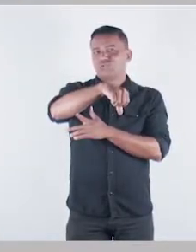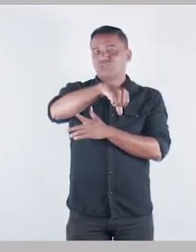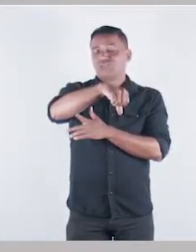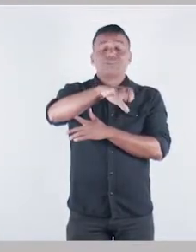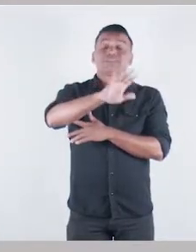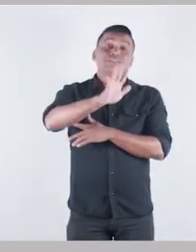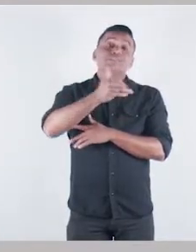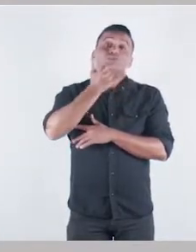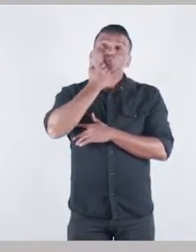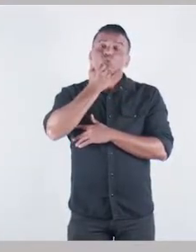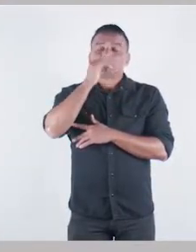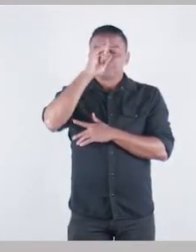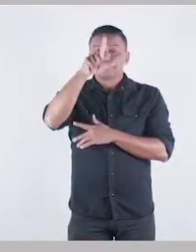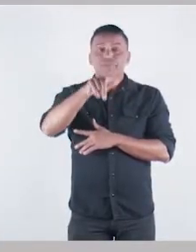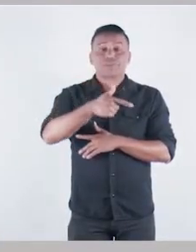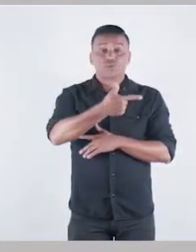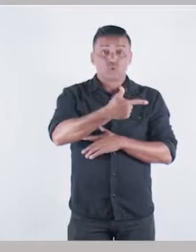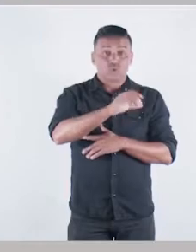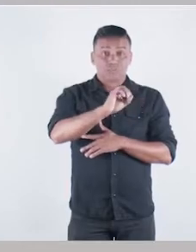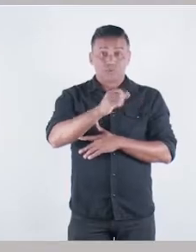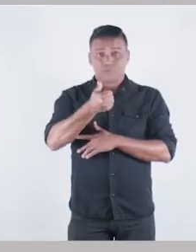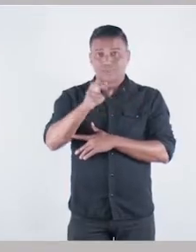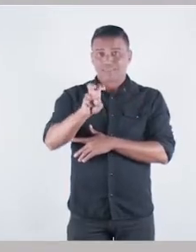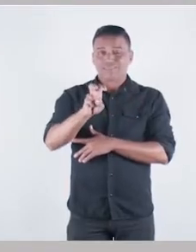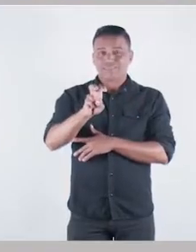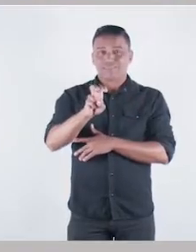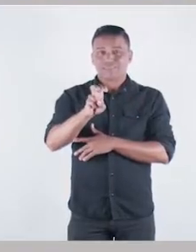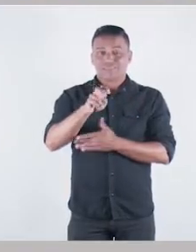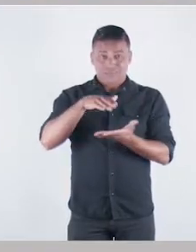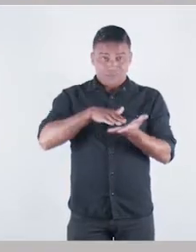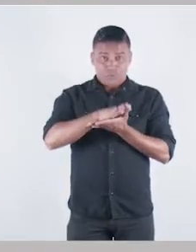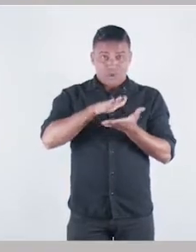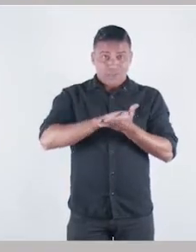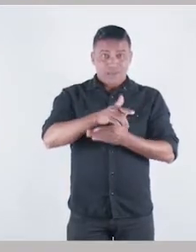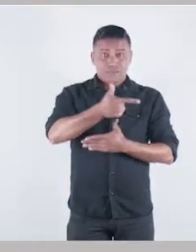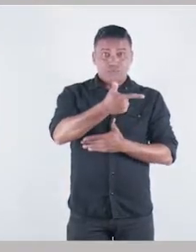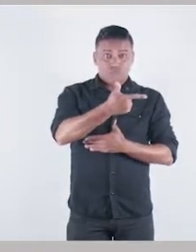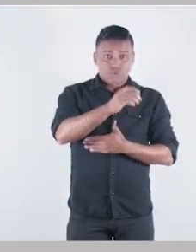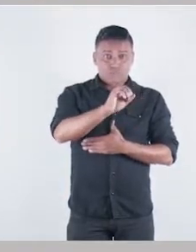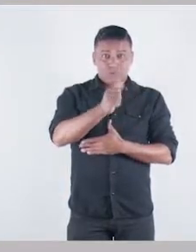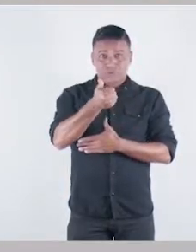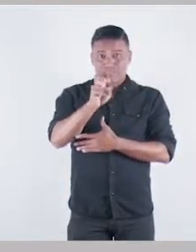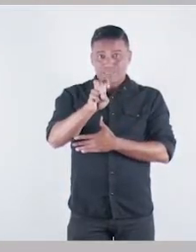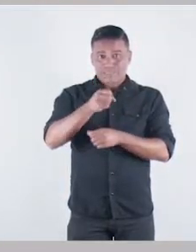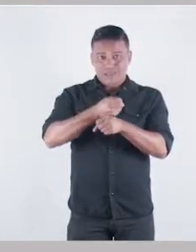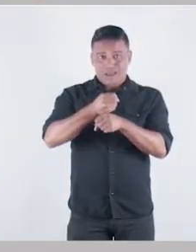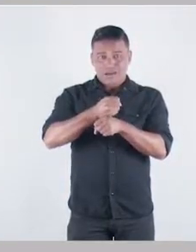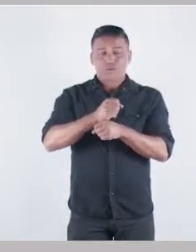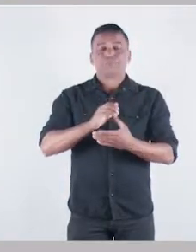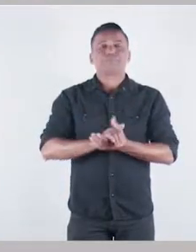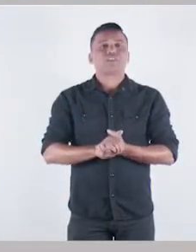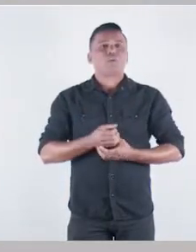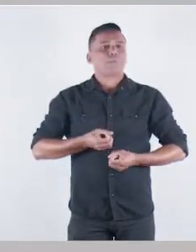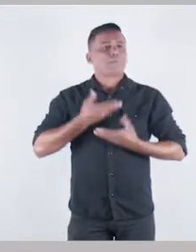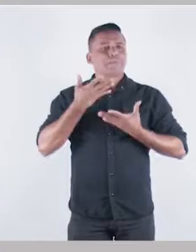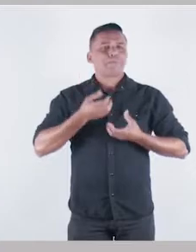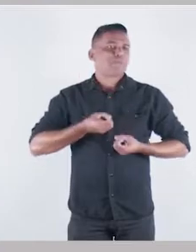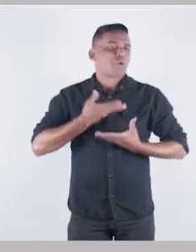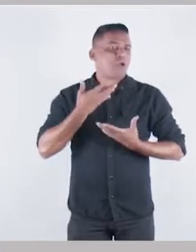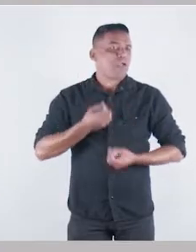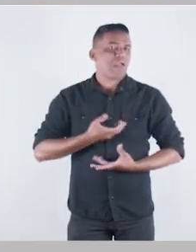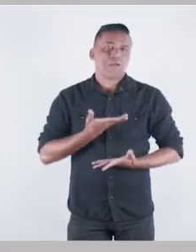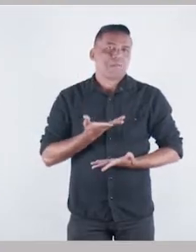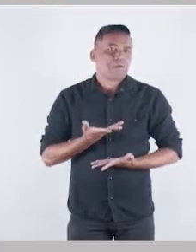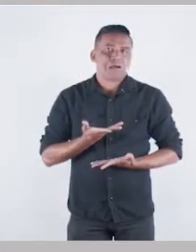2015, aliás, desculpa, esse livro foi editado em 2015, então o poema aqui não tem nada a